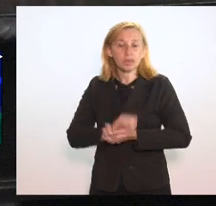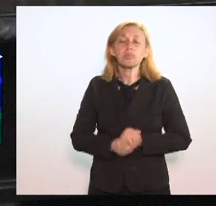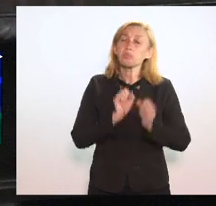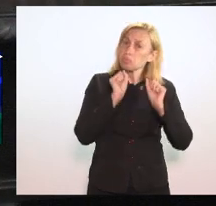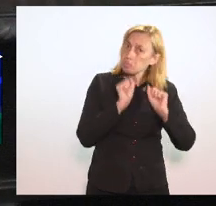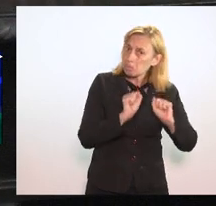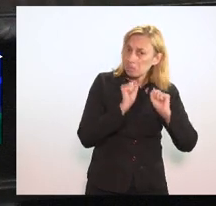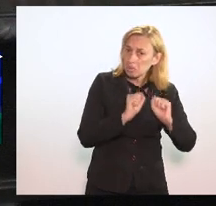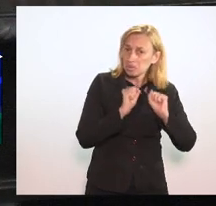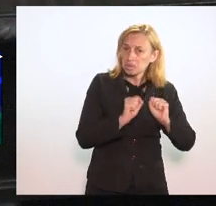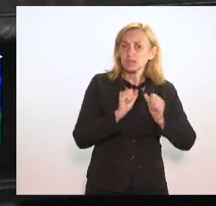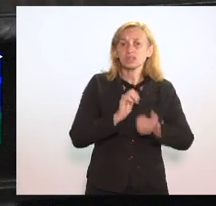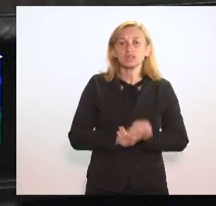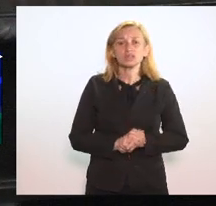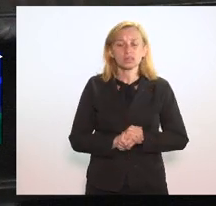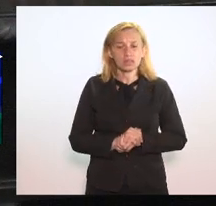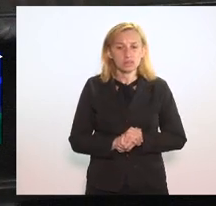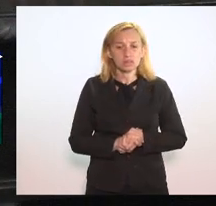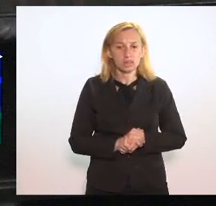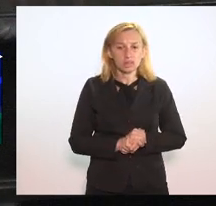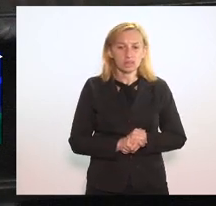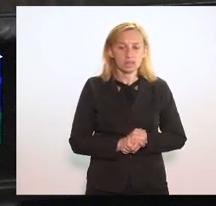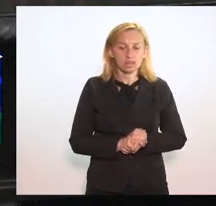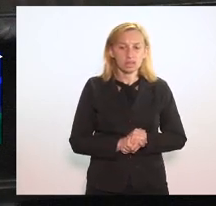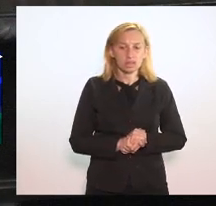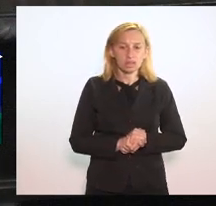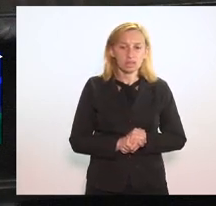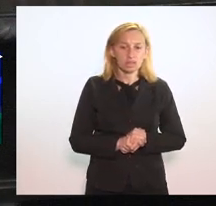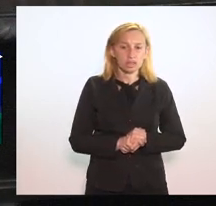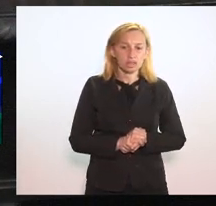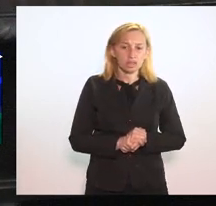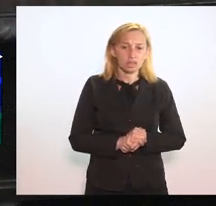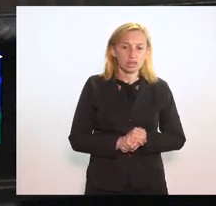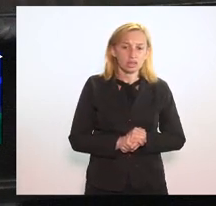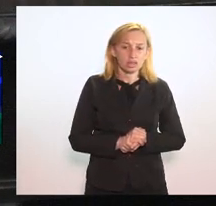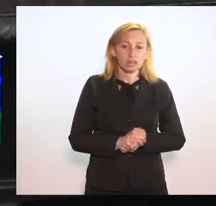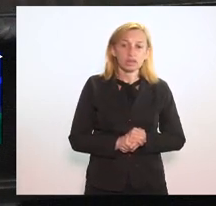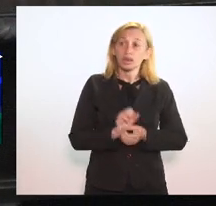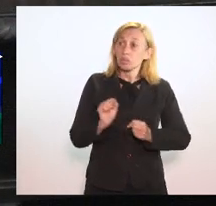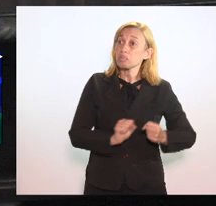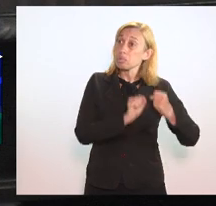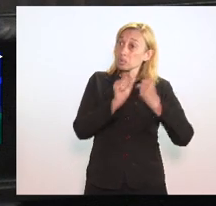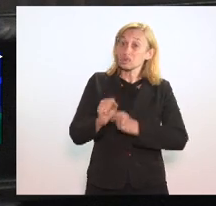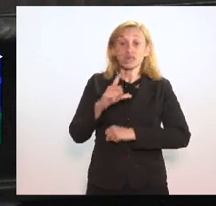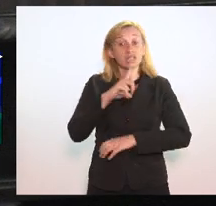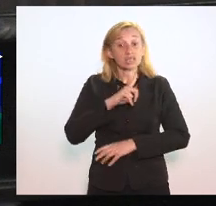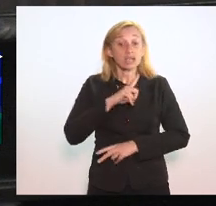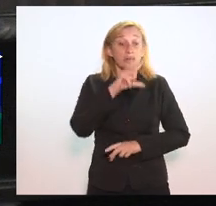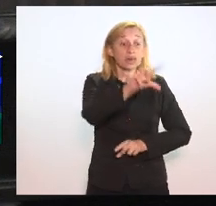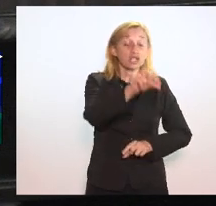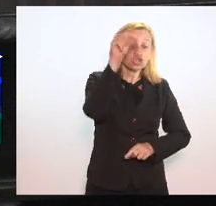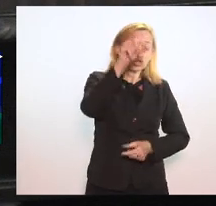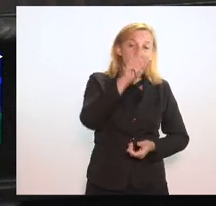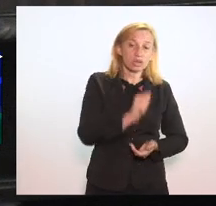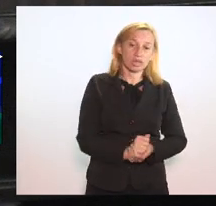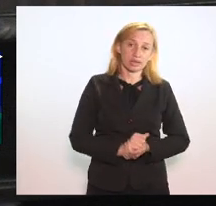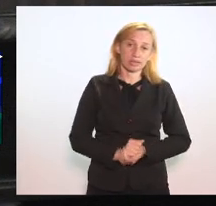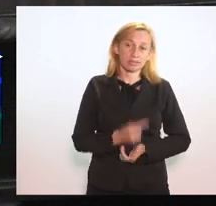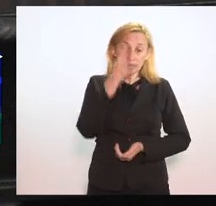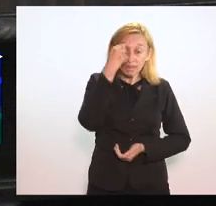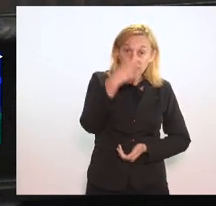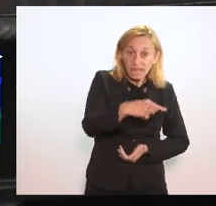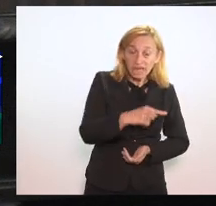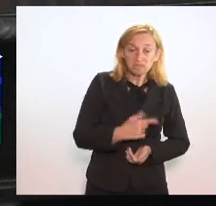poderia ter feito um decreto ele tem tanto poder para decidir não